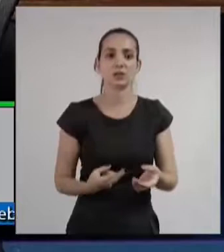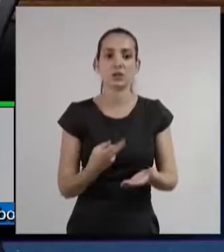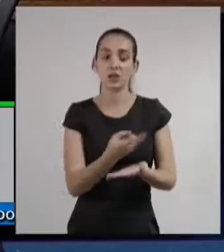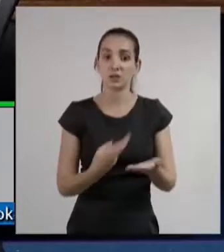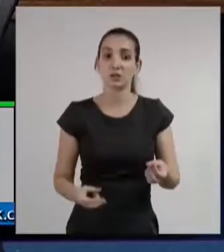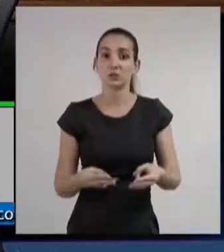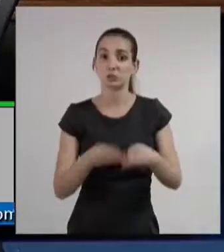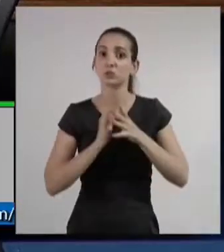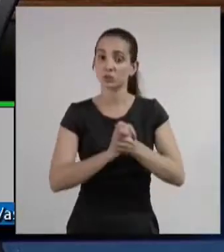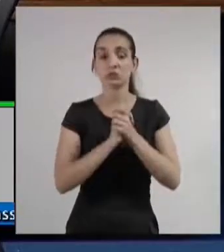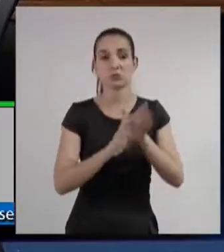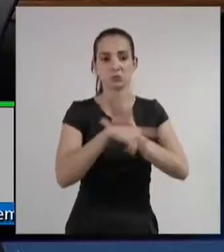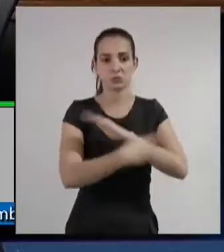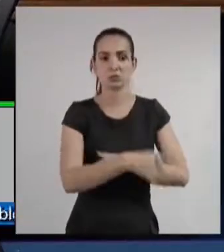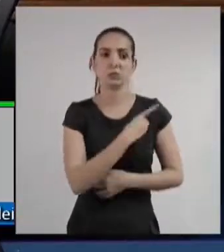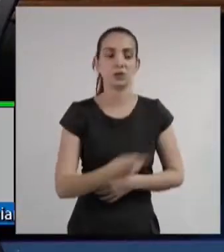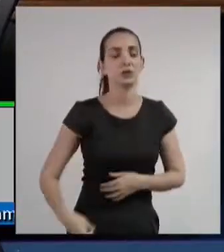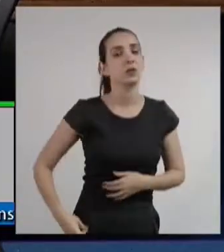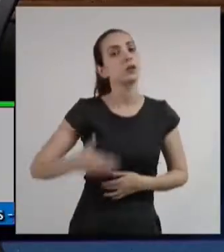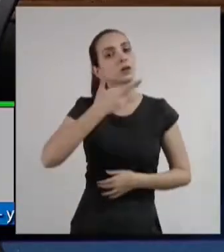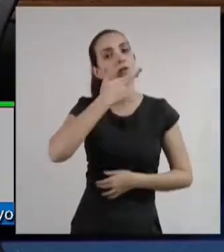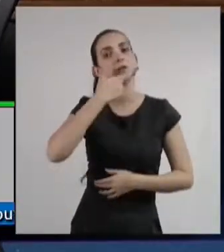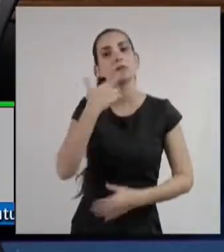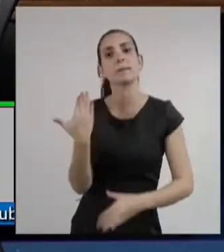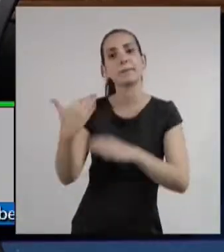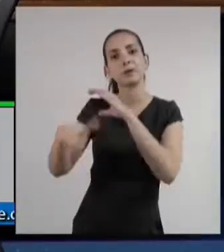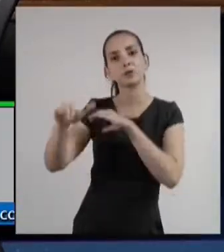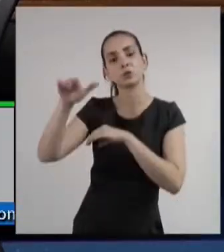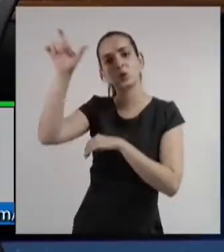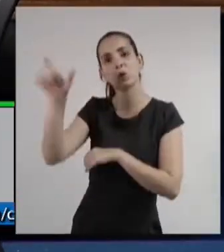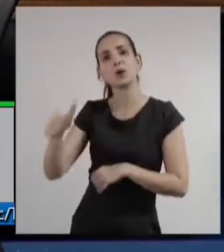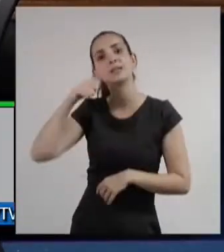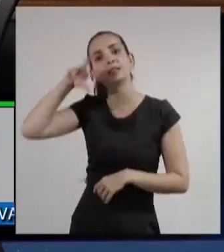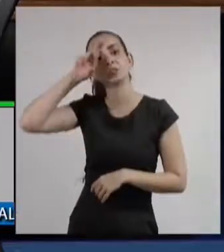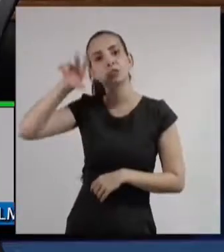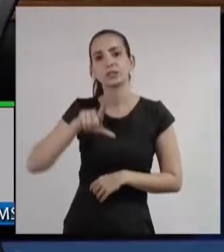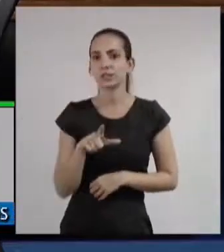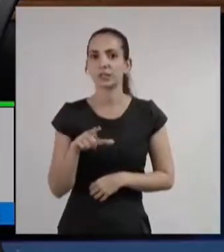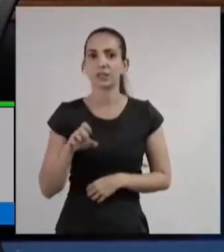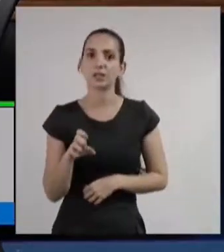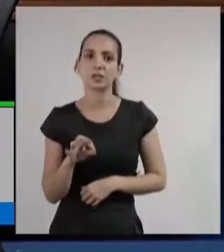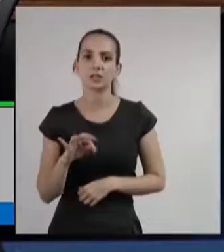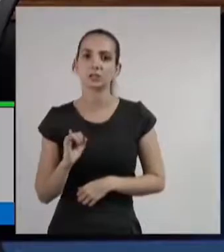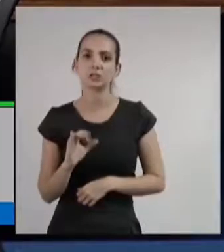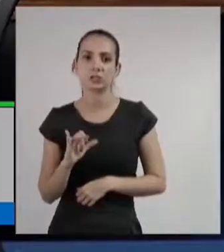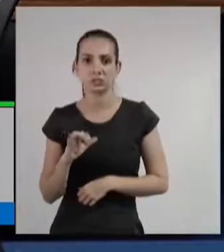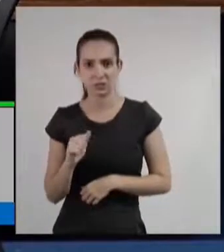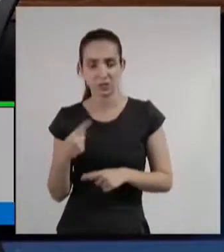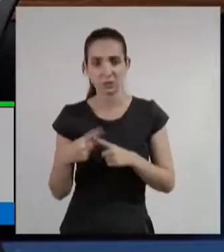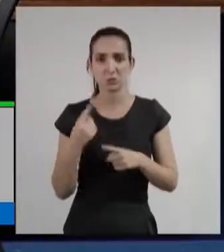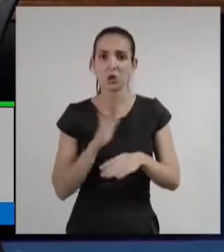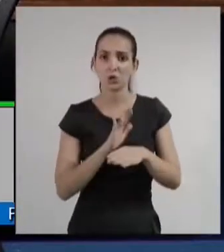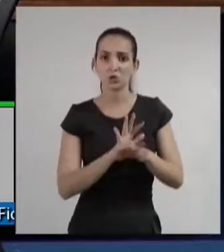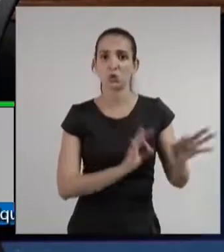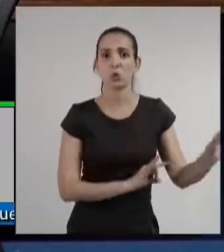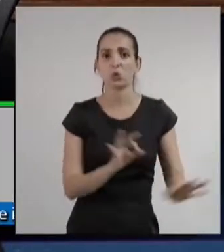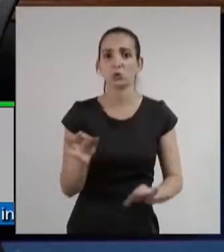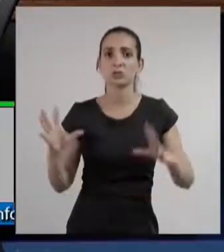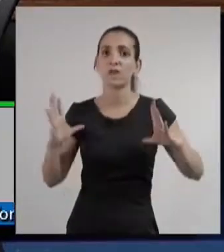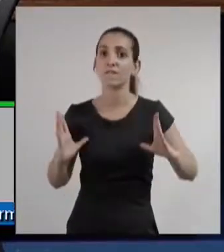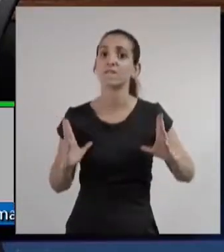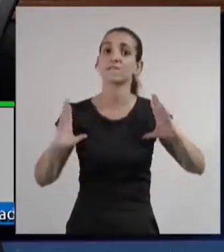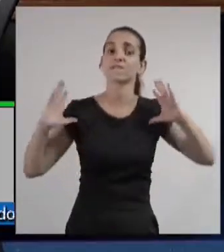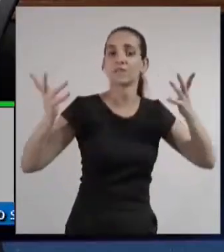autoria do deputado Renato Câmara, endereçado à senhora Letícia Krause pela colaboração na organização do